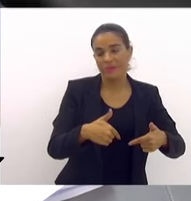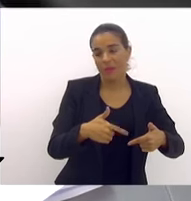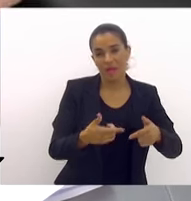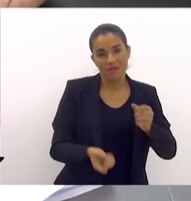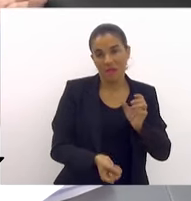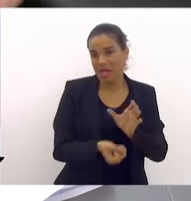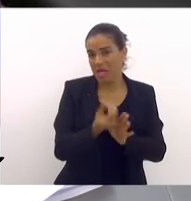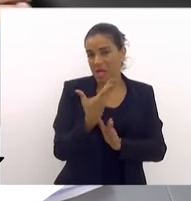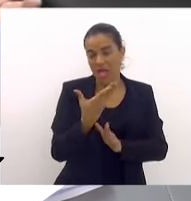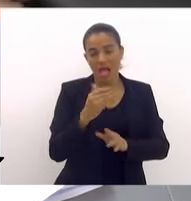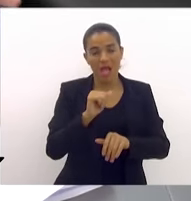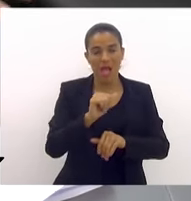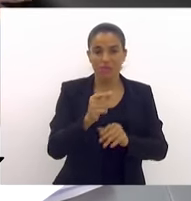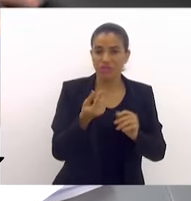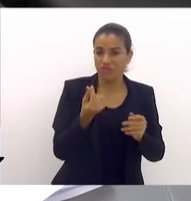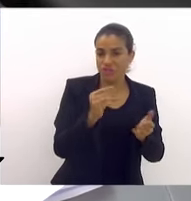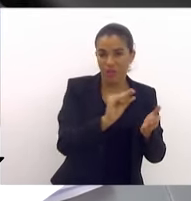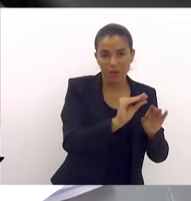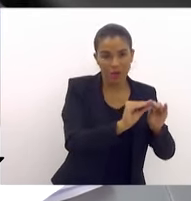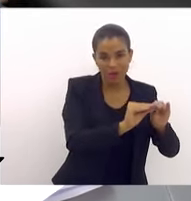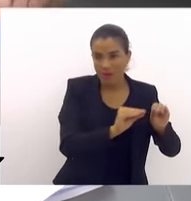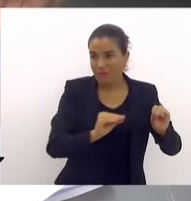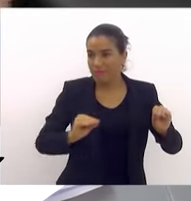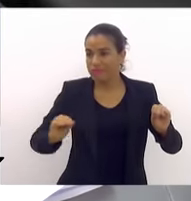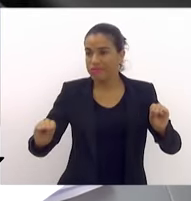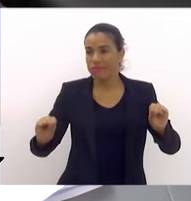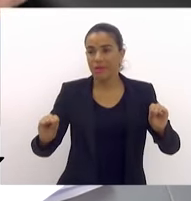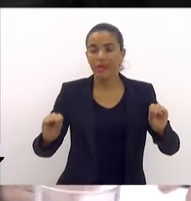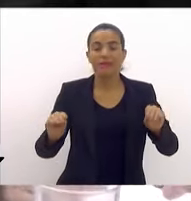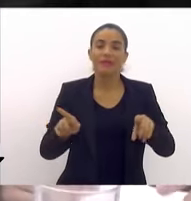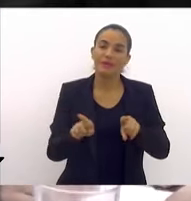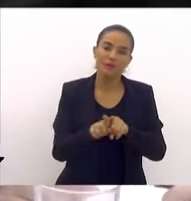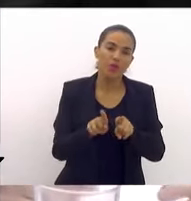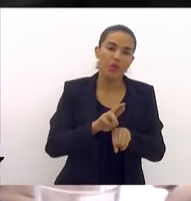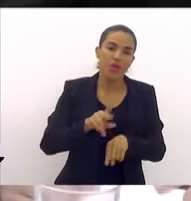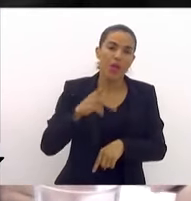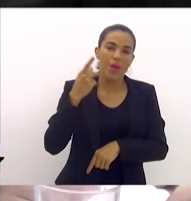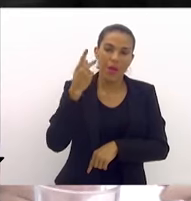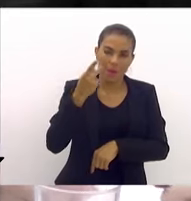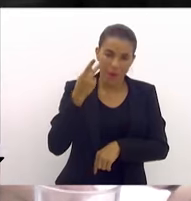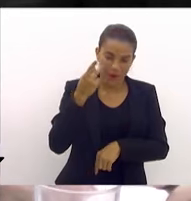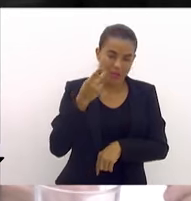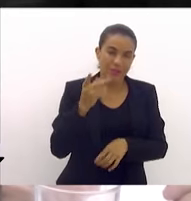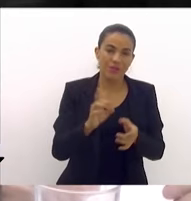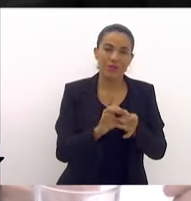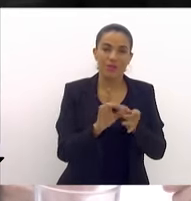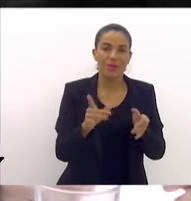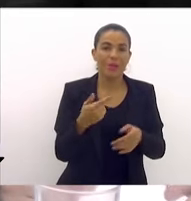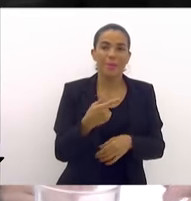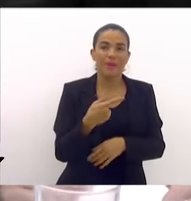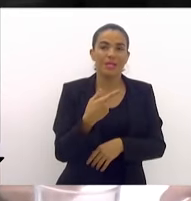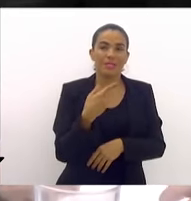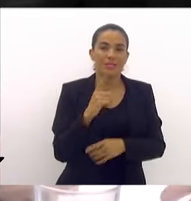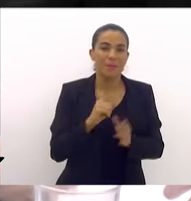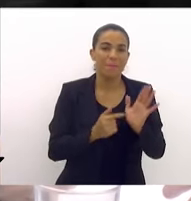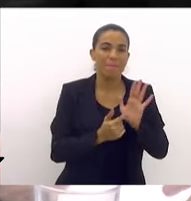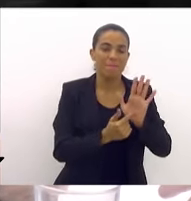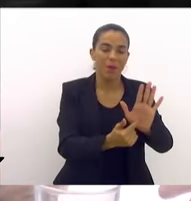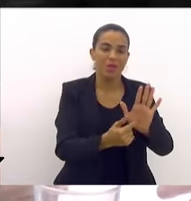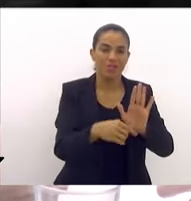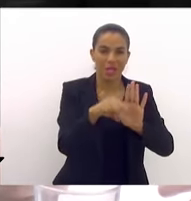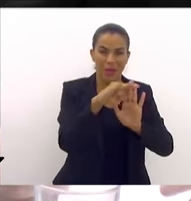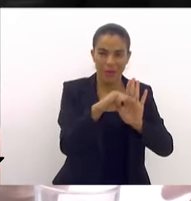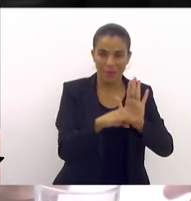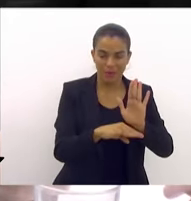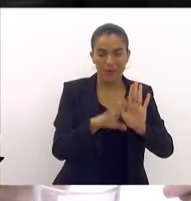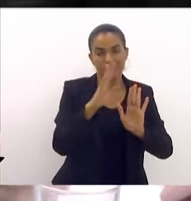ele vai fazer o remanejamento orçamentário e alocar... Como é uma política autorizativa, ela não precisa indicar o programa. Exatamente. Então,